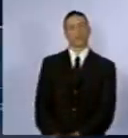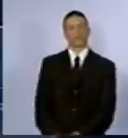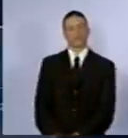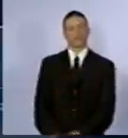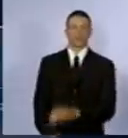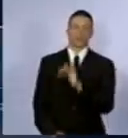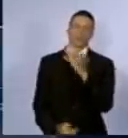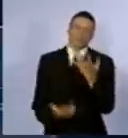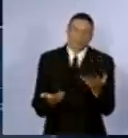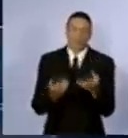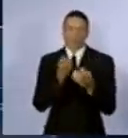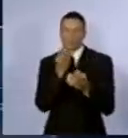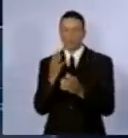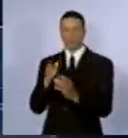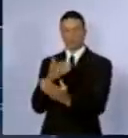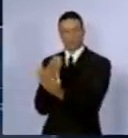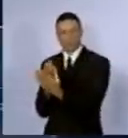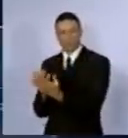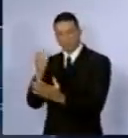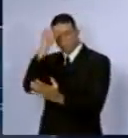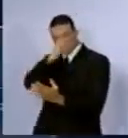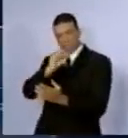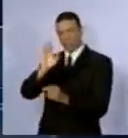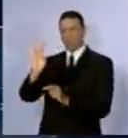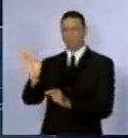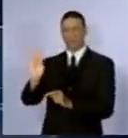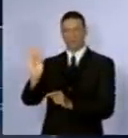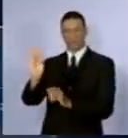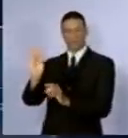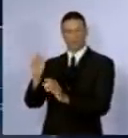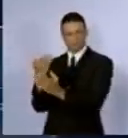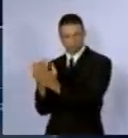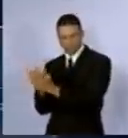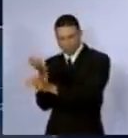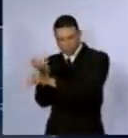Bom, nós precisamos de um conhecimento da biologia.